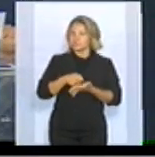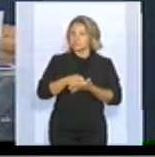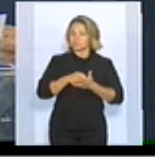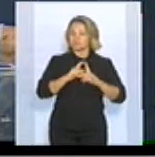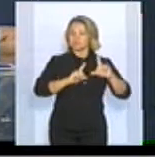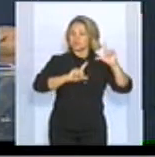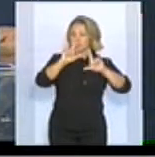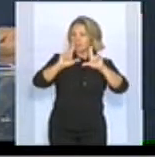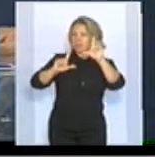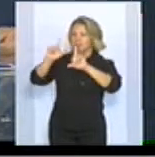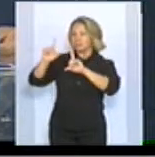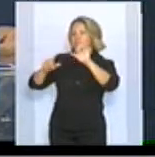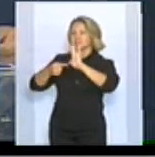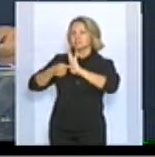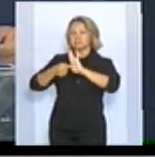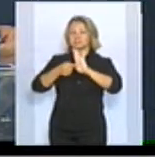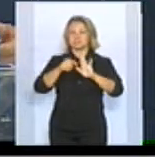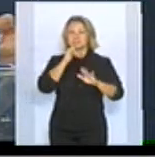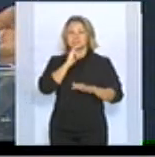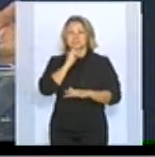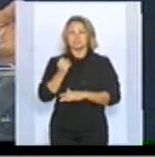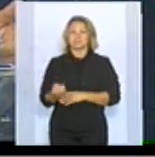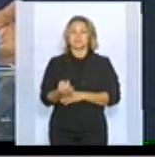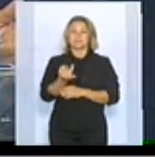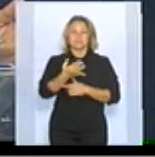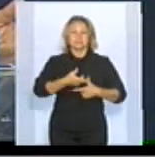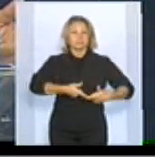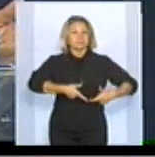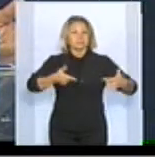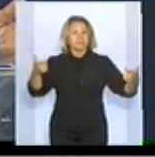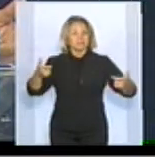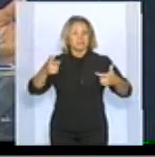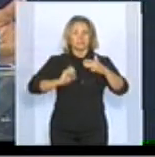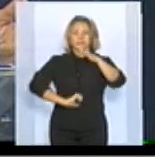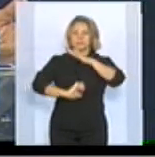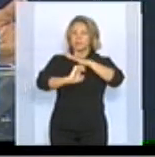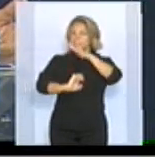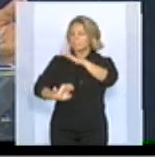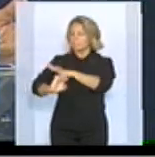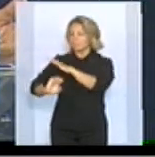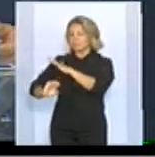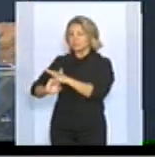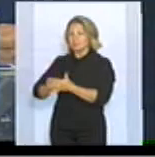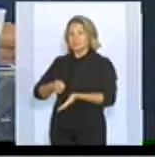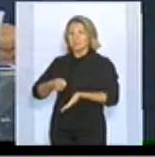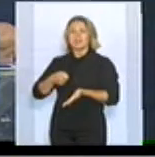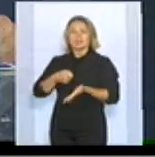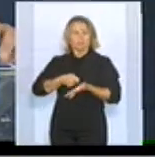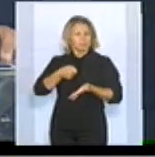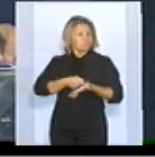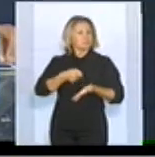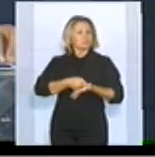canais, uma grande quantidade de empresas que cumprem efetivamente